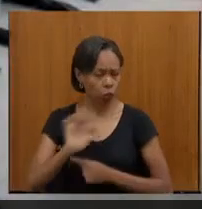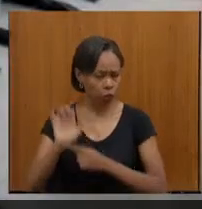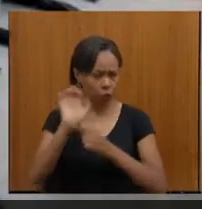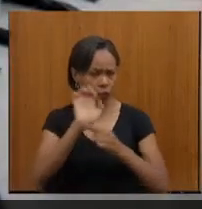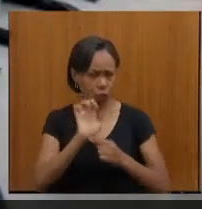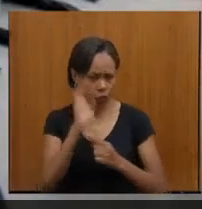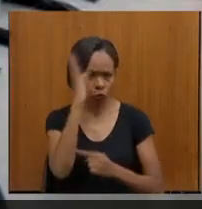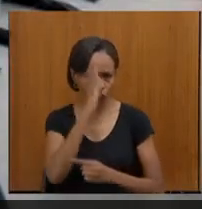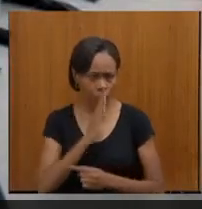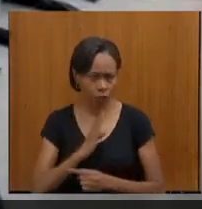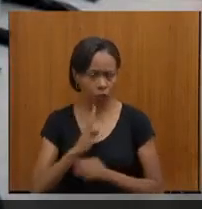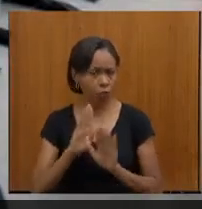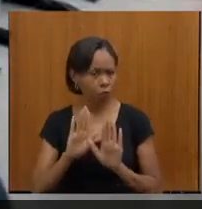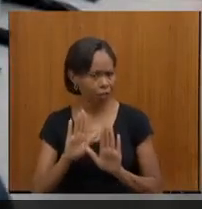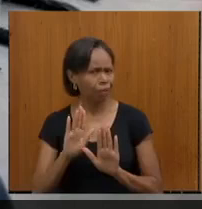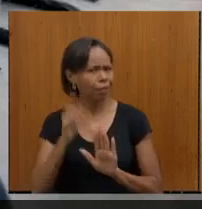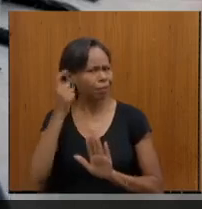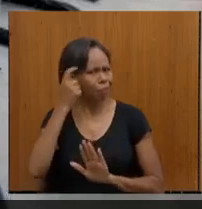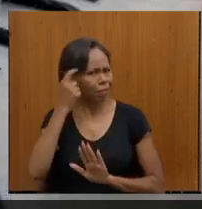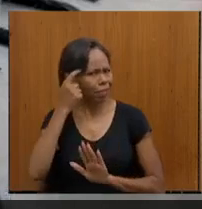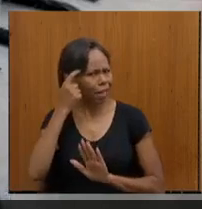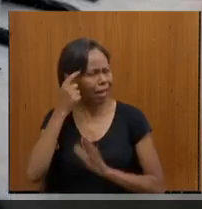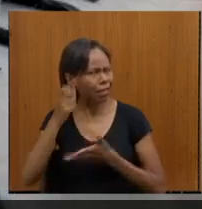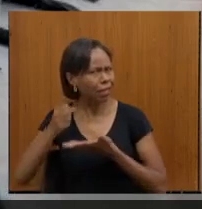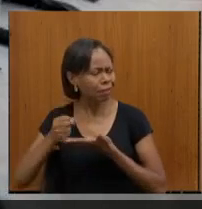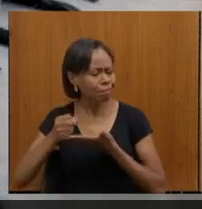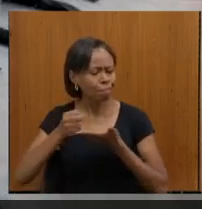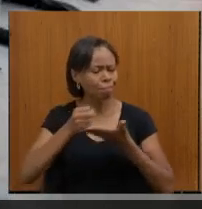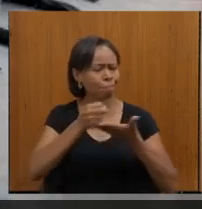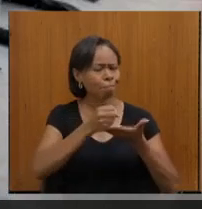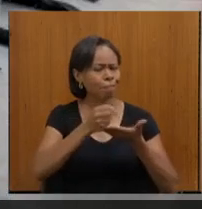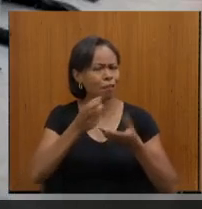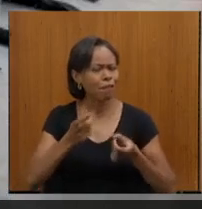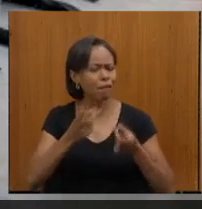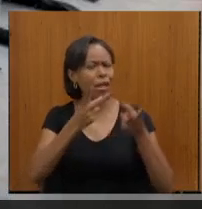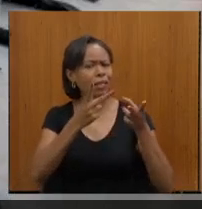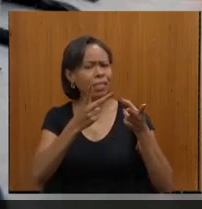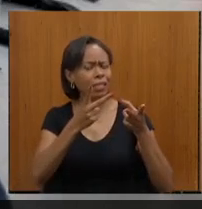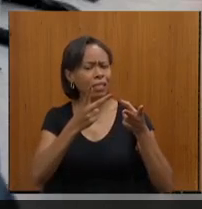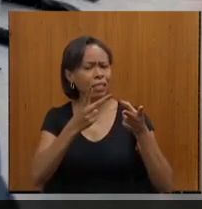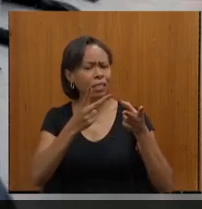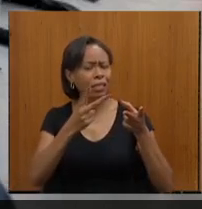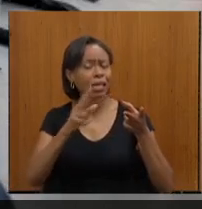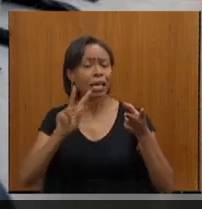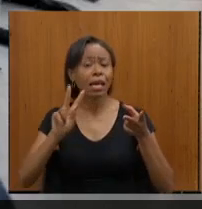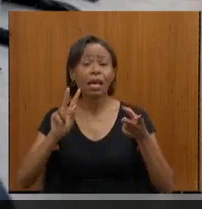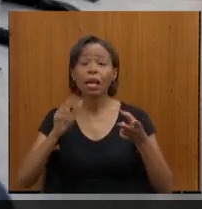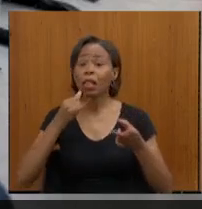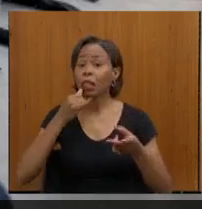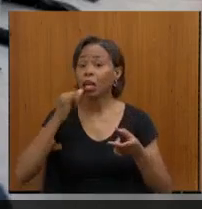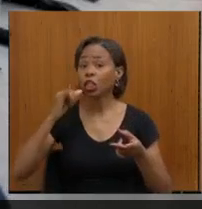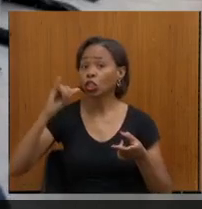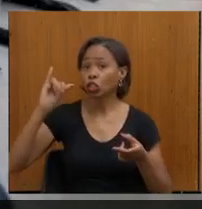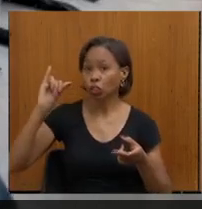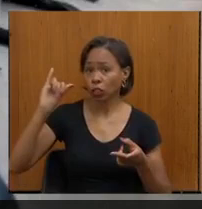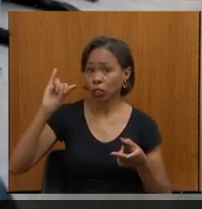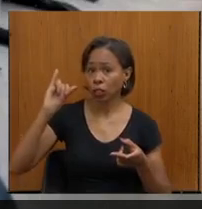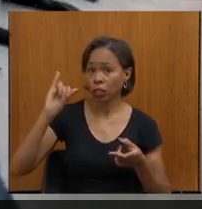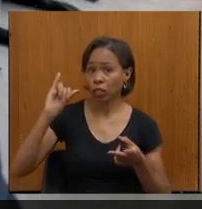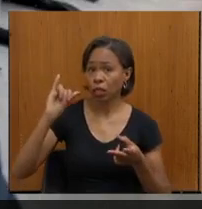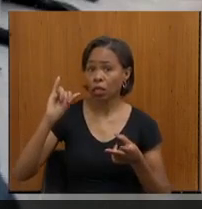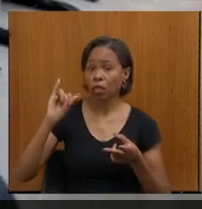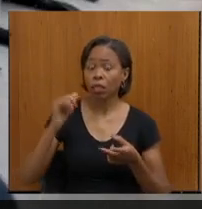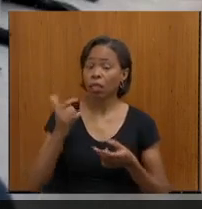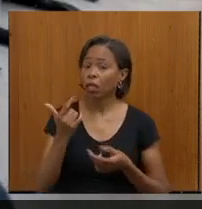nossa ficou cantar é que situação de energia estabilizada assim a regiões